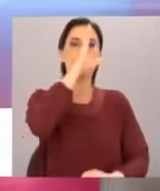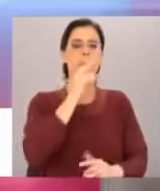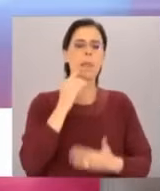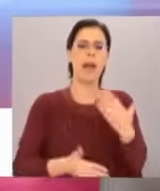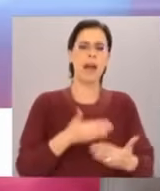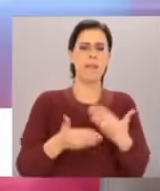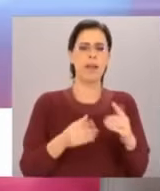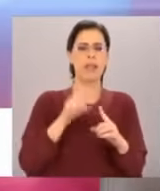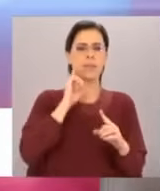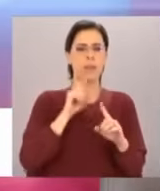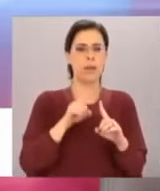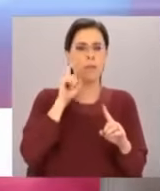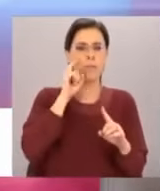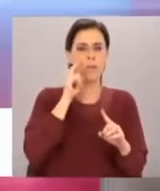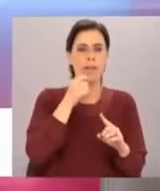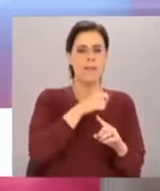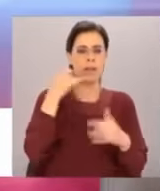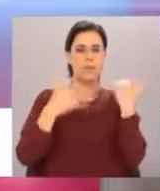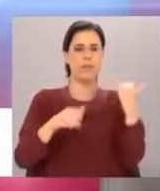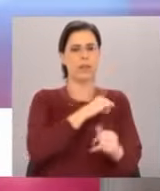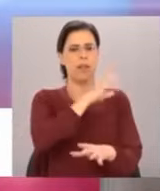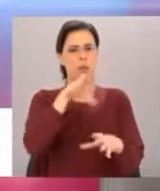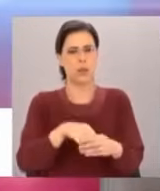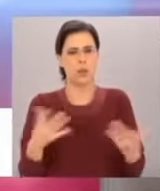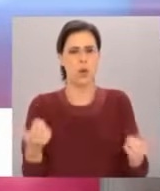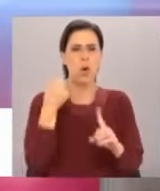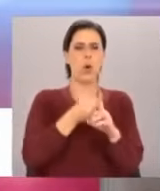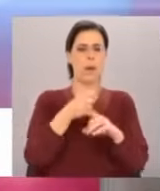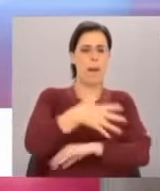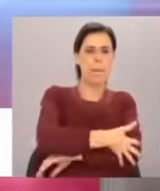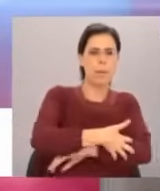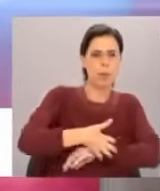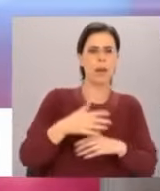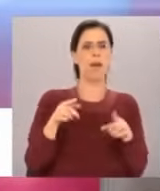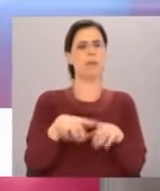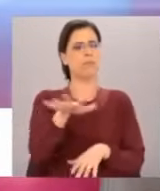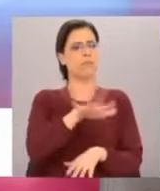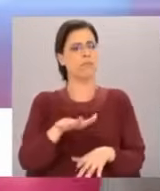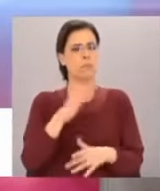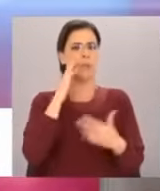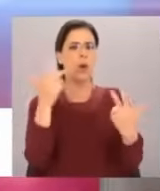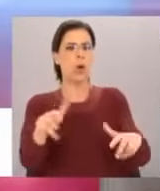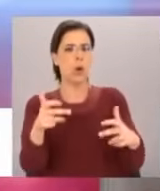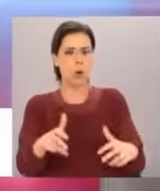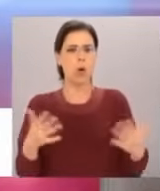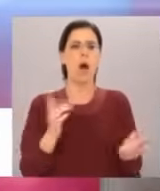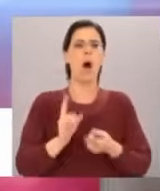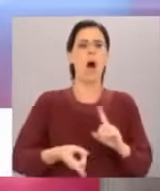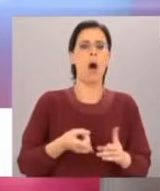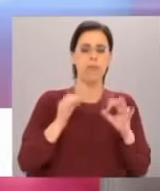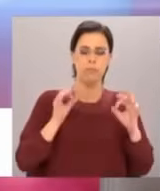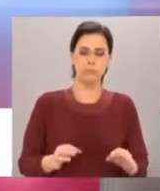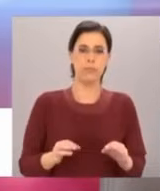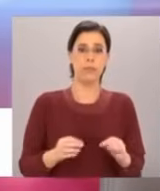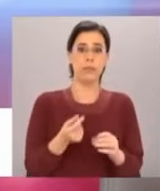avanços significativos na proteção das vítimas de violência doméstica no combate à pobreza e as pessoas um sem-abrigo naquele tem sido